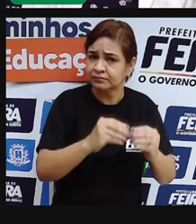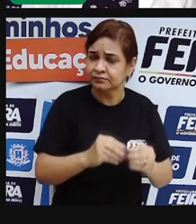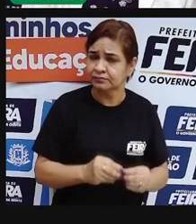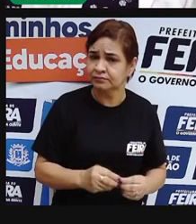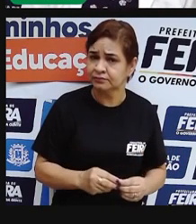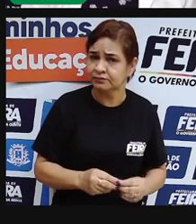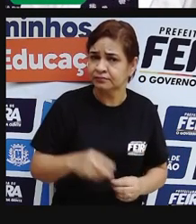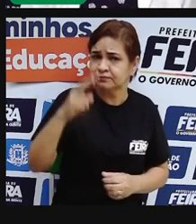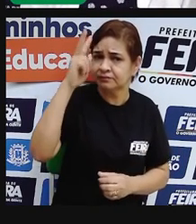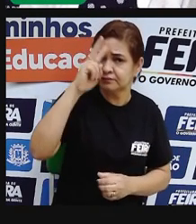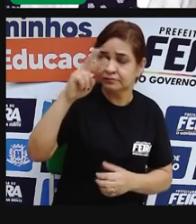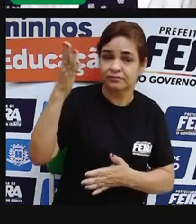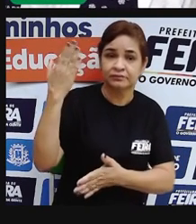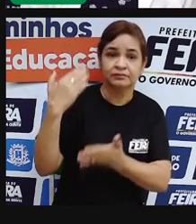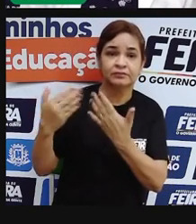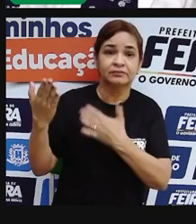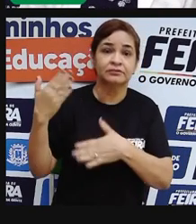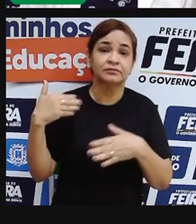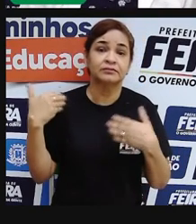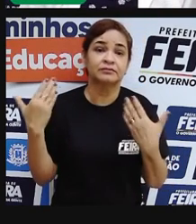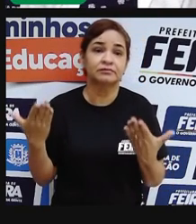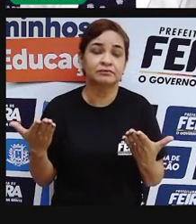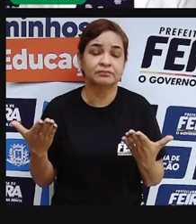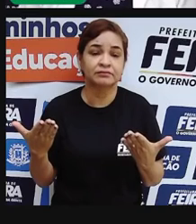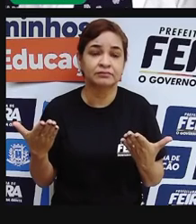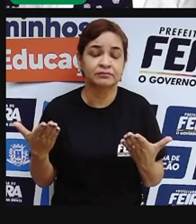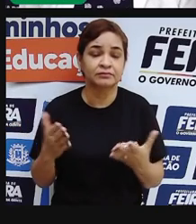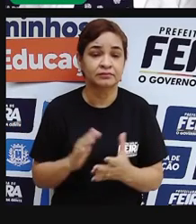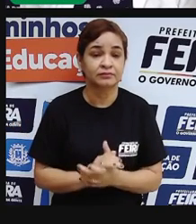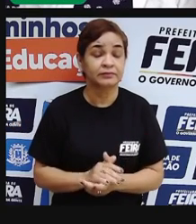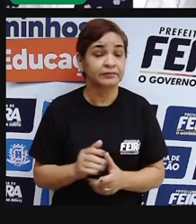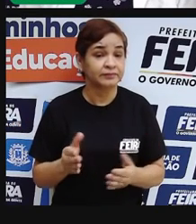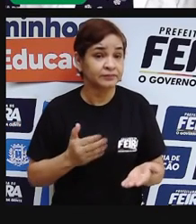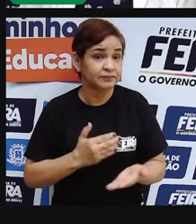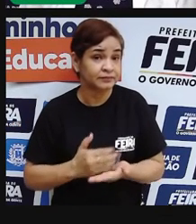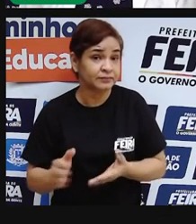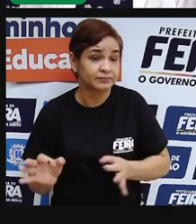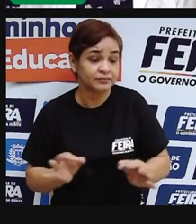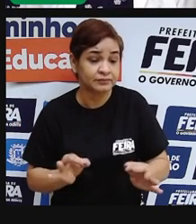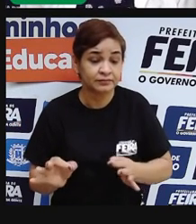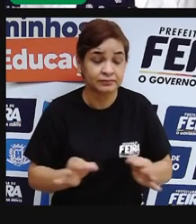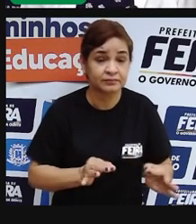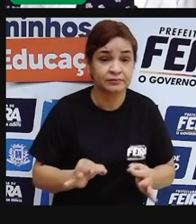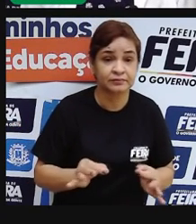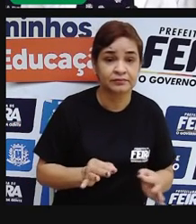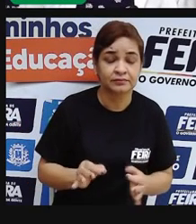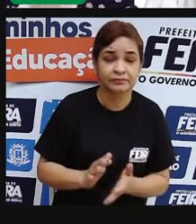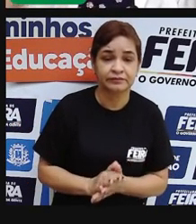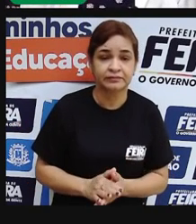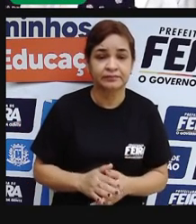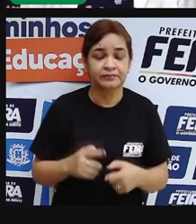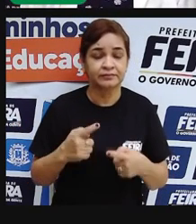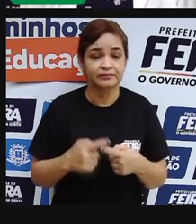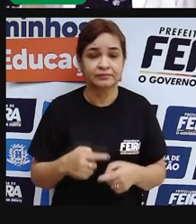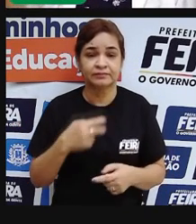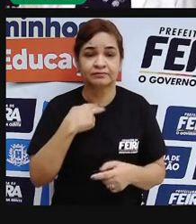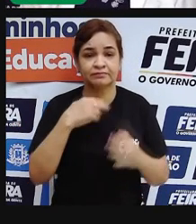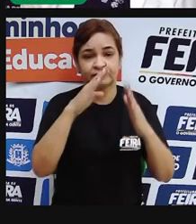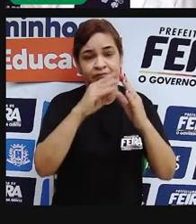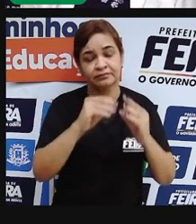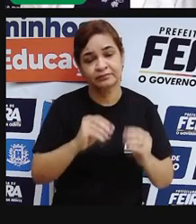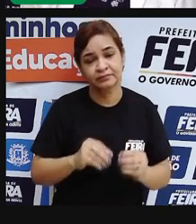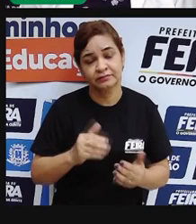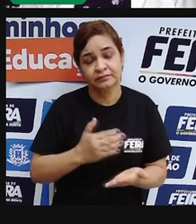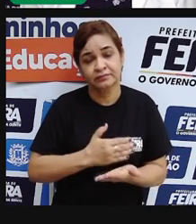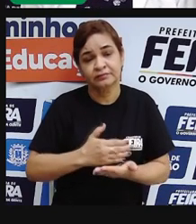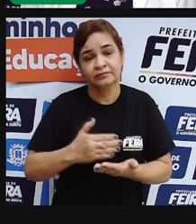memória ela não vai ser destruída E aí os moradores começam a contar como já ver